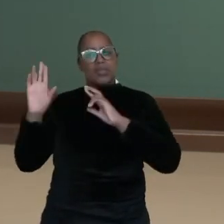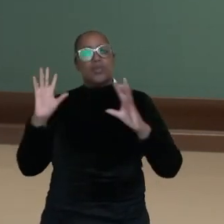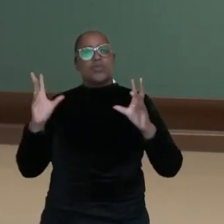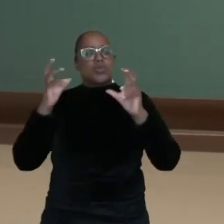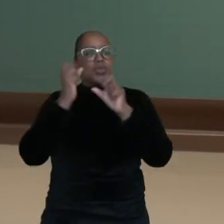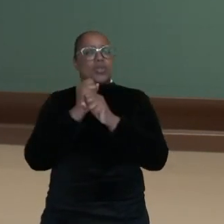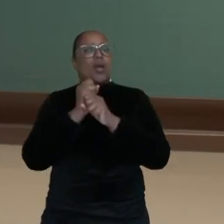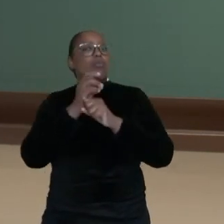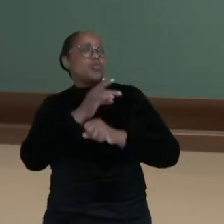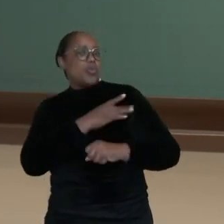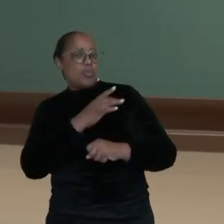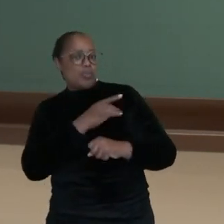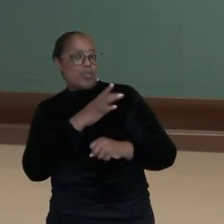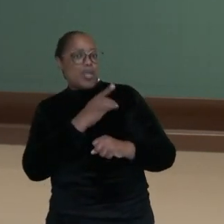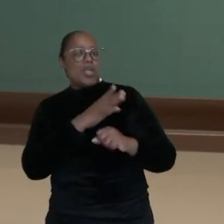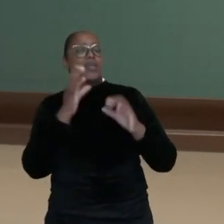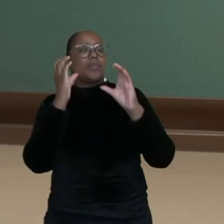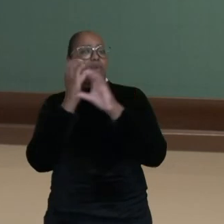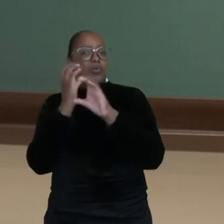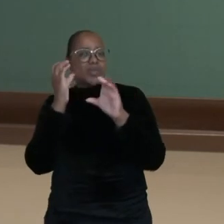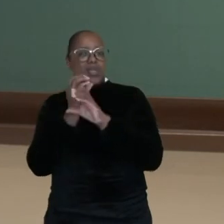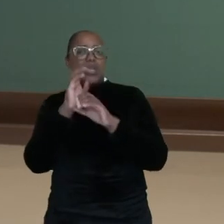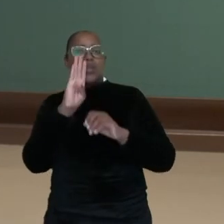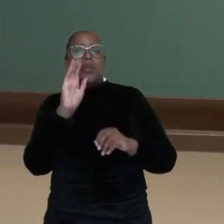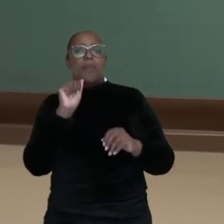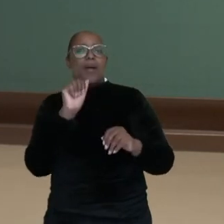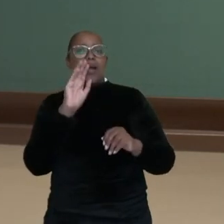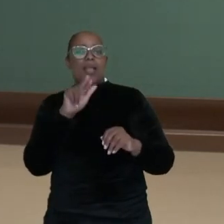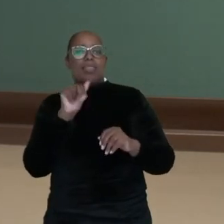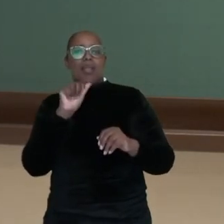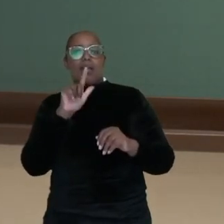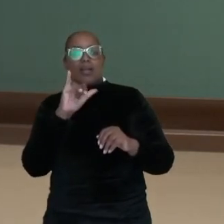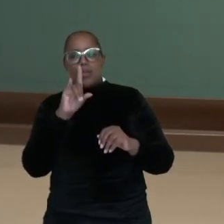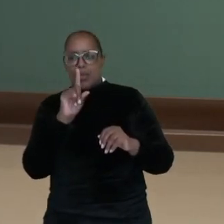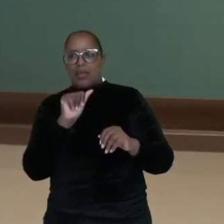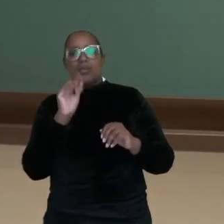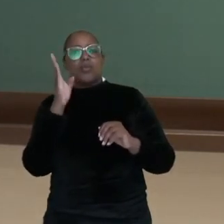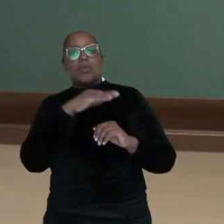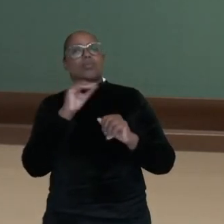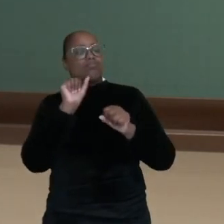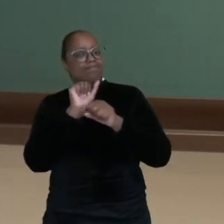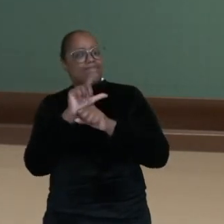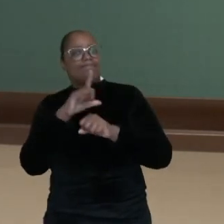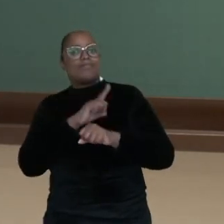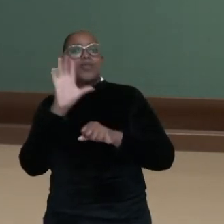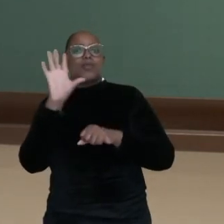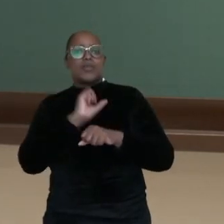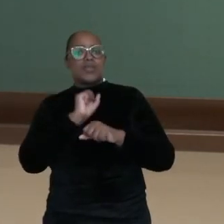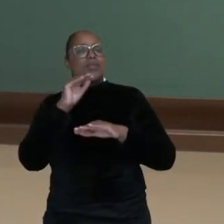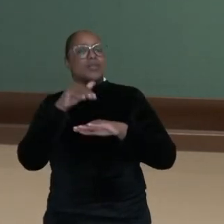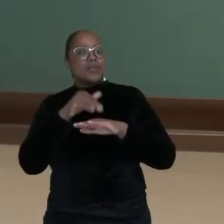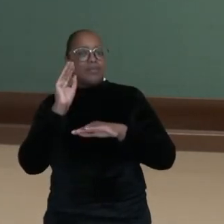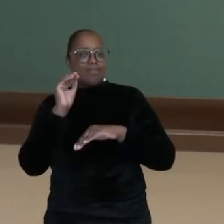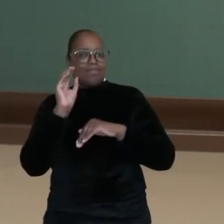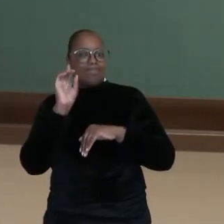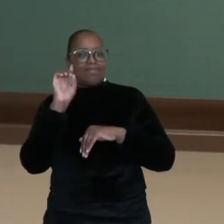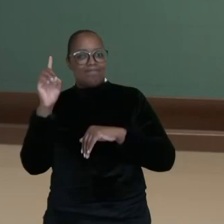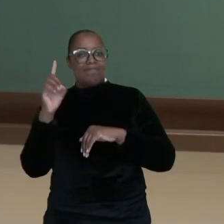e terror e o conceito de banalidade do mal. Eu espero que vocês tenham gostado e até mais!